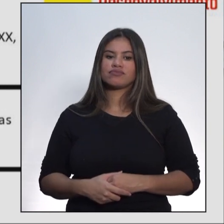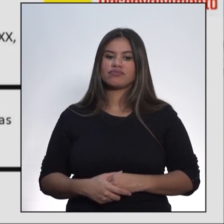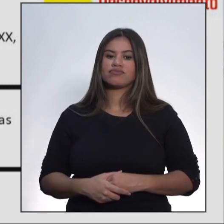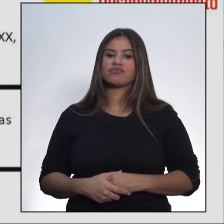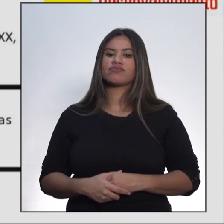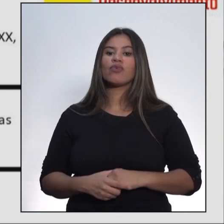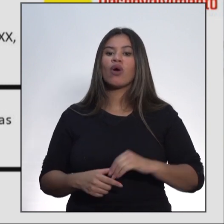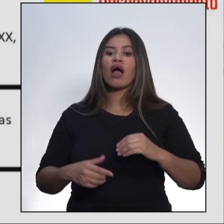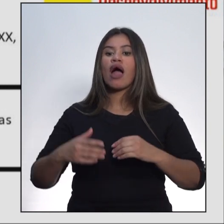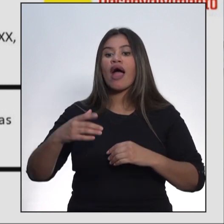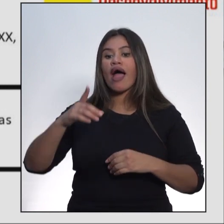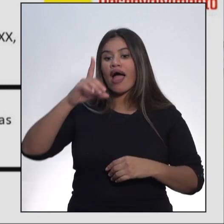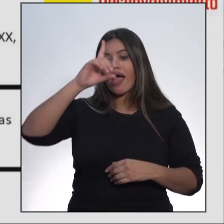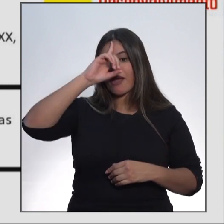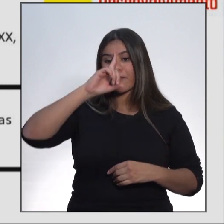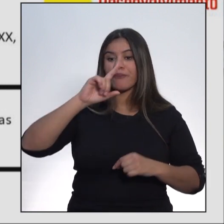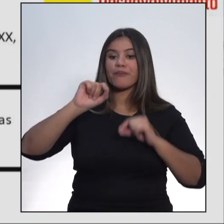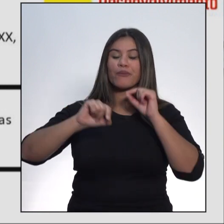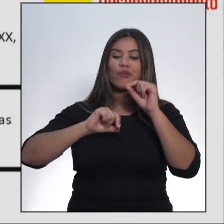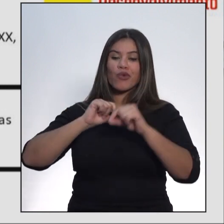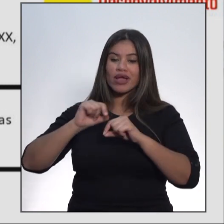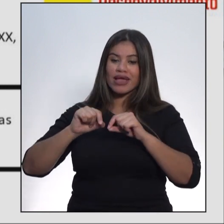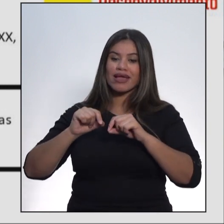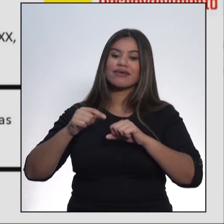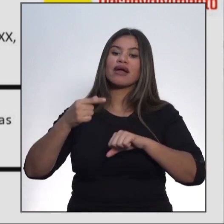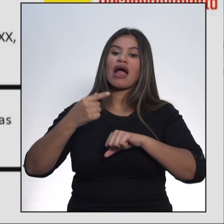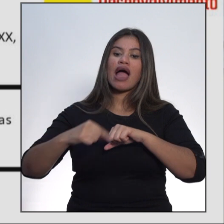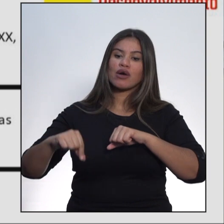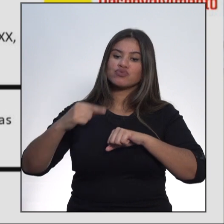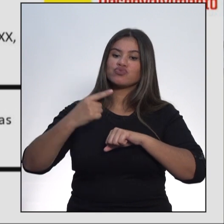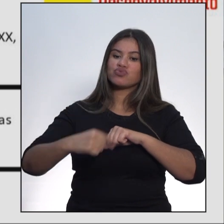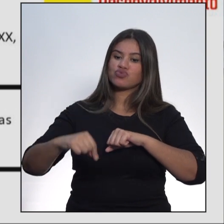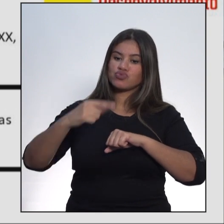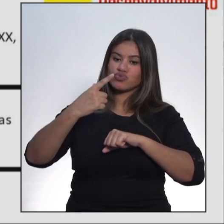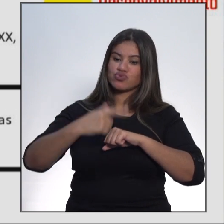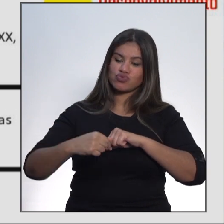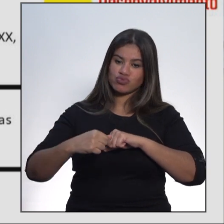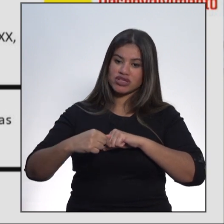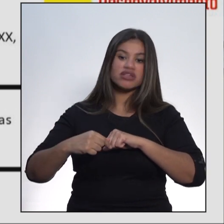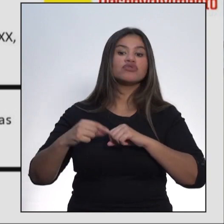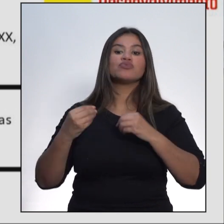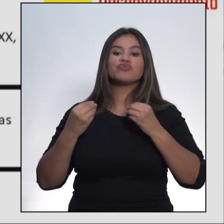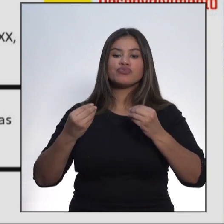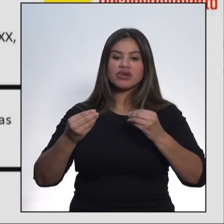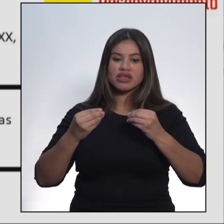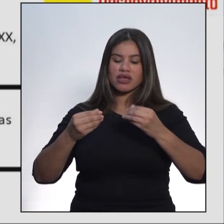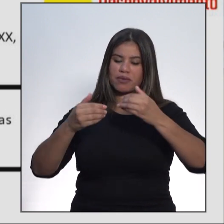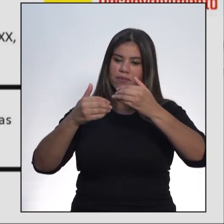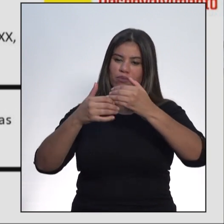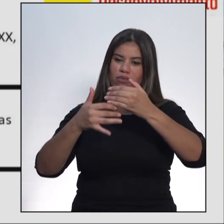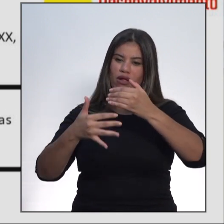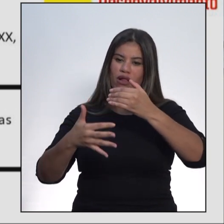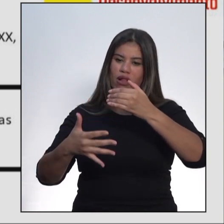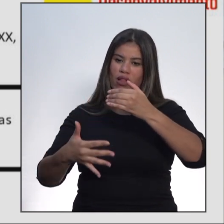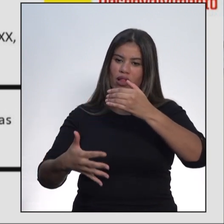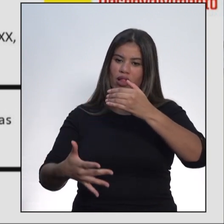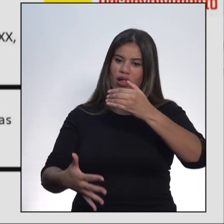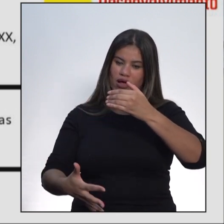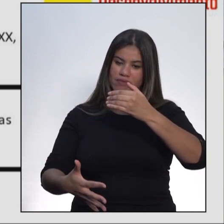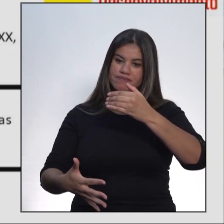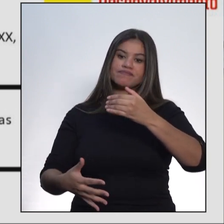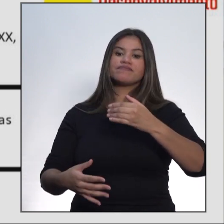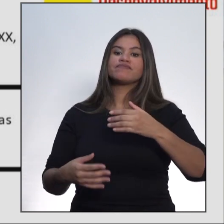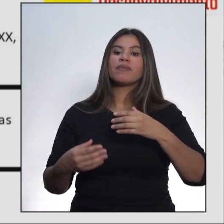desenvolvimento, que são argumentos que eu vou colocar aqui nessa parte do desenvolvimento